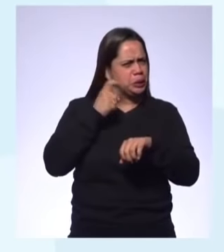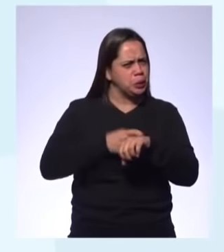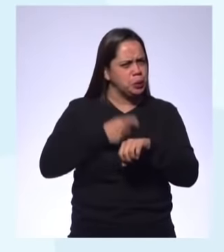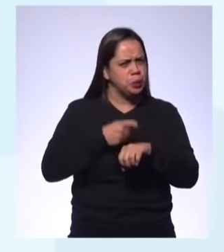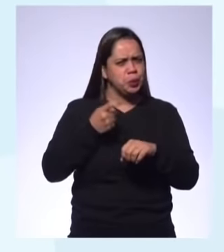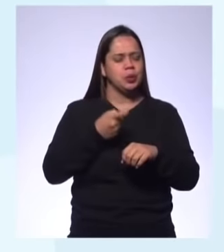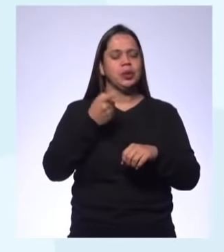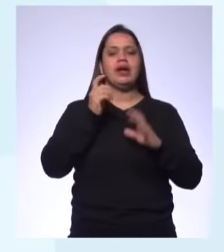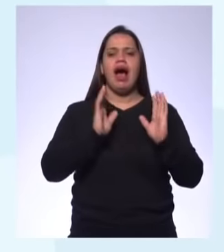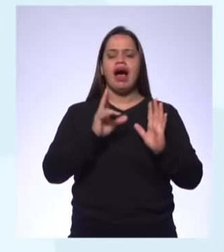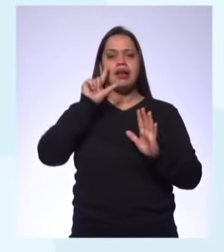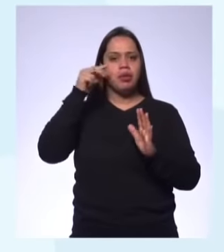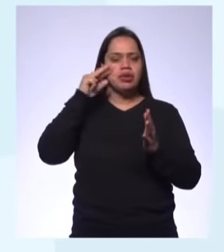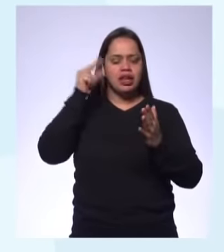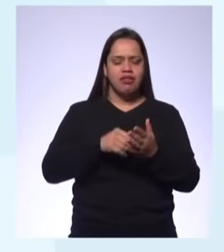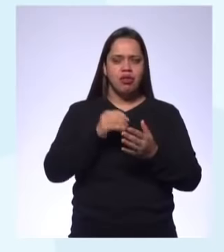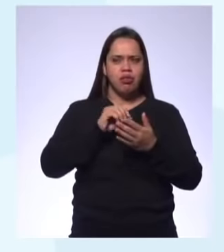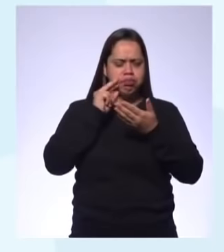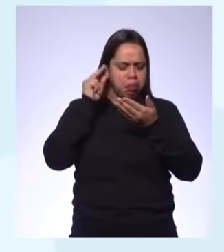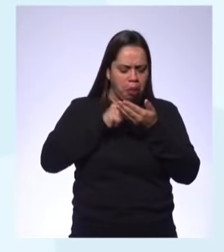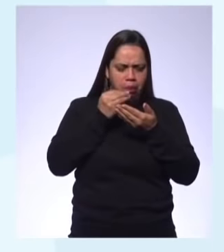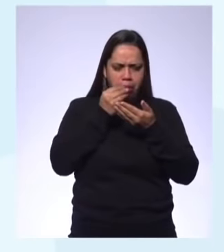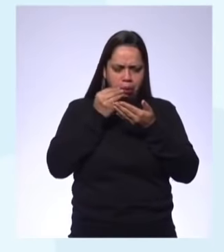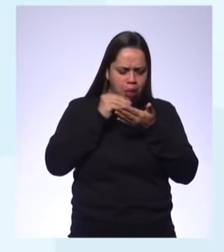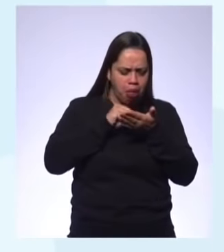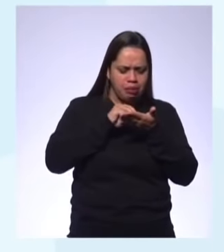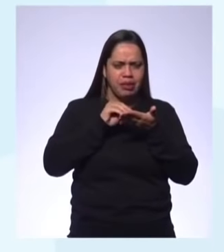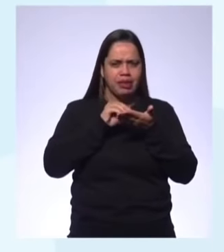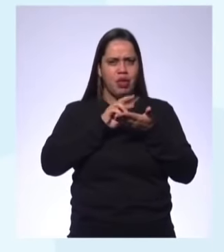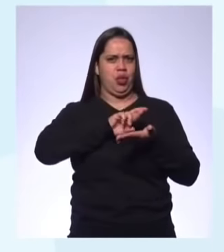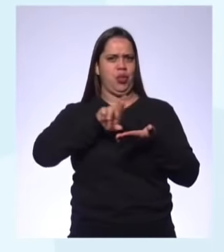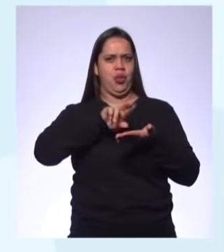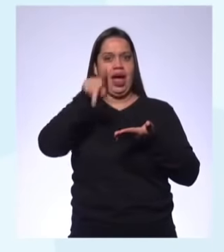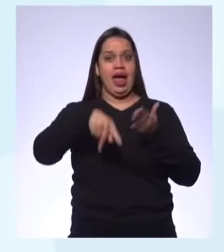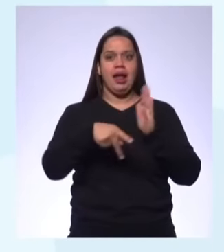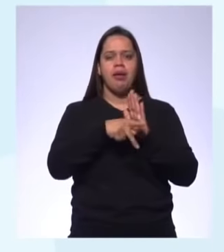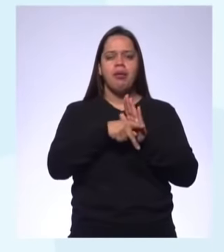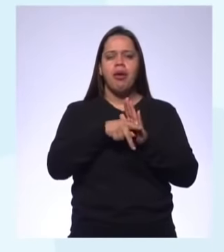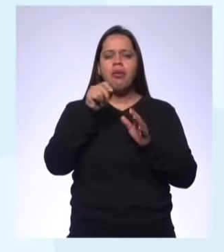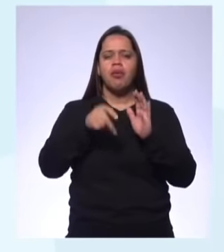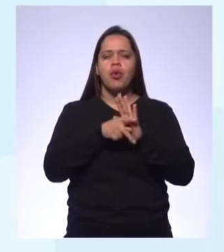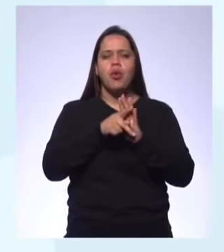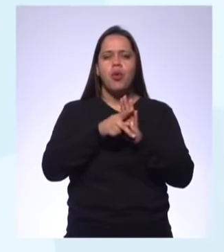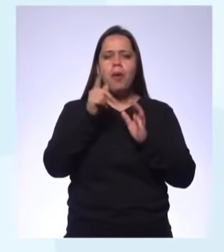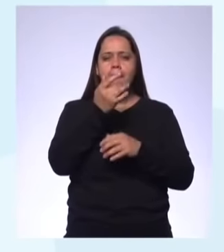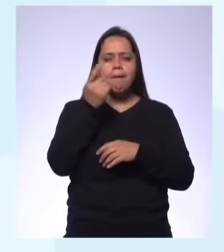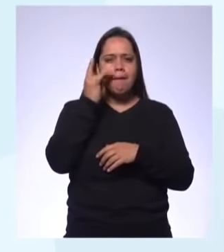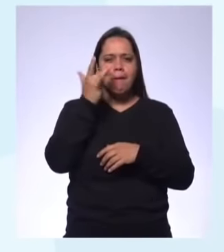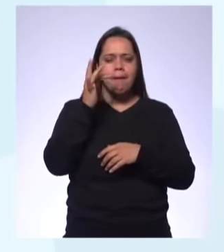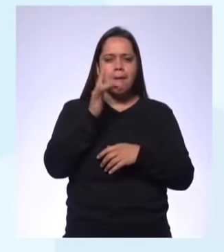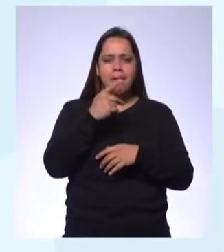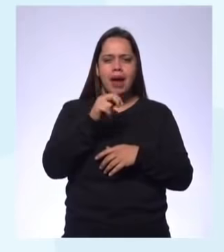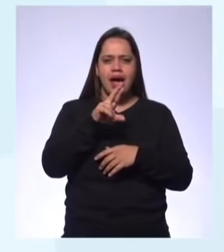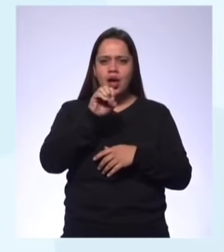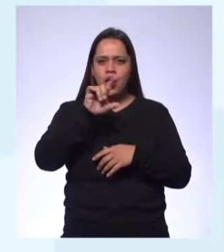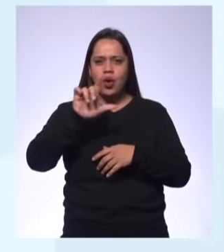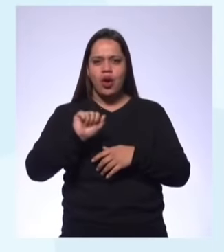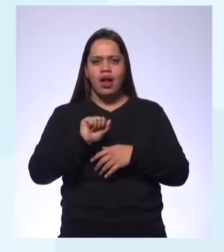examinar, viu que não era o anel, mas sim uma pequenina pérola. Suspirando, pensou. É